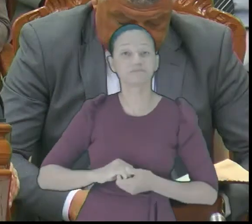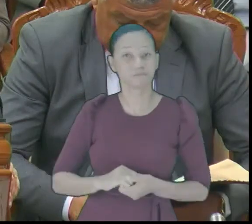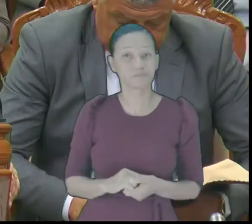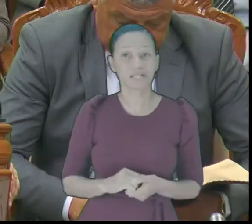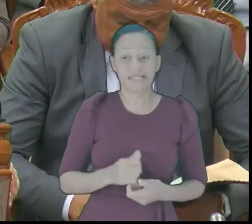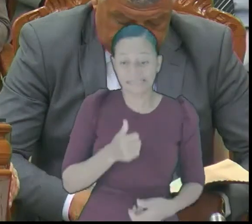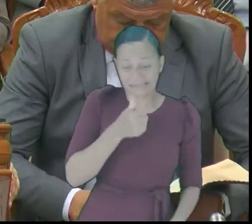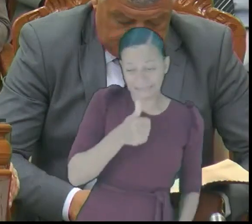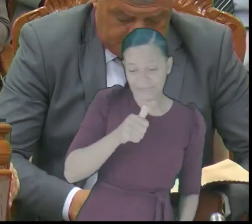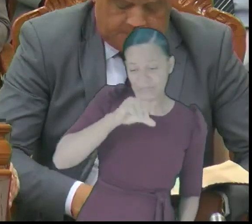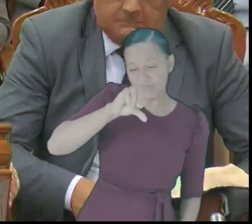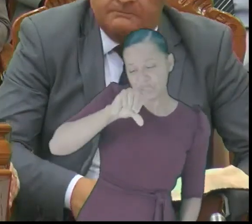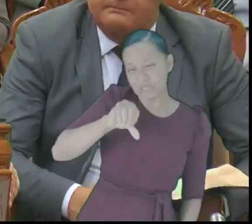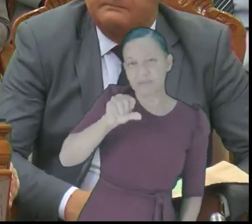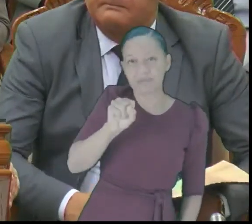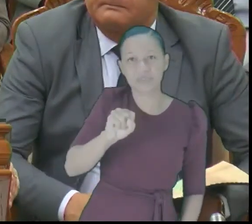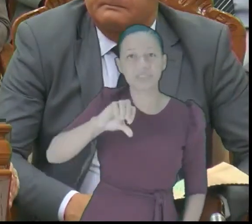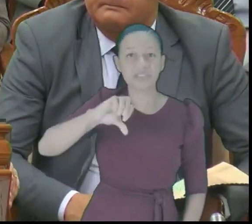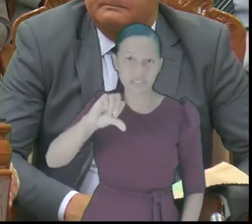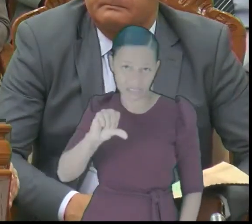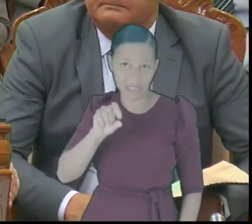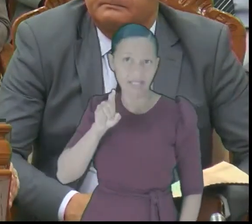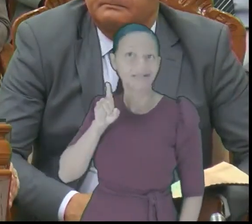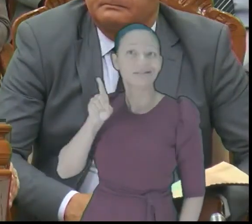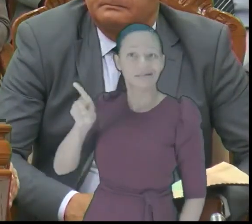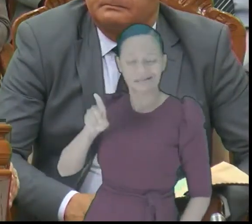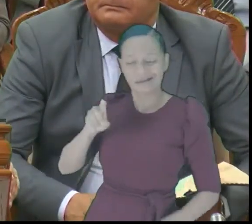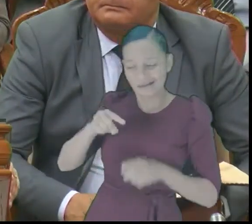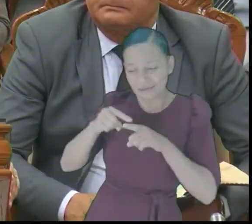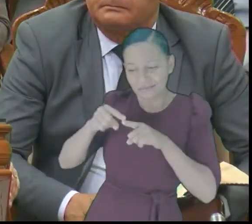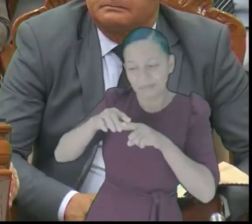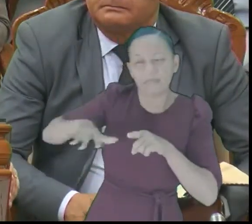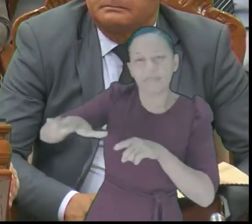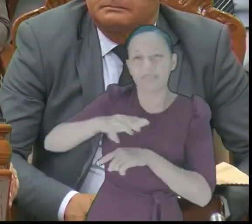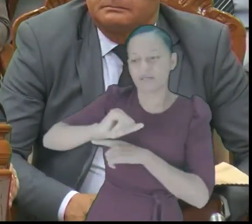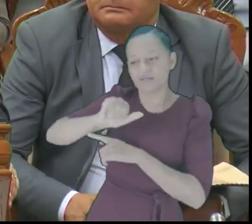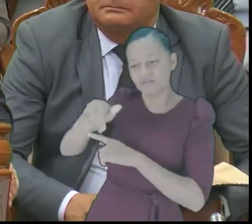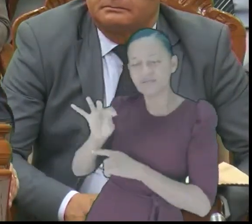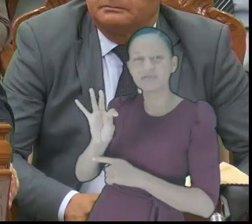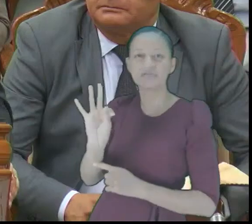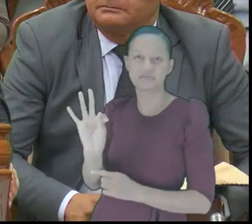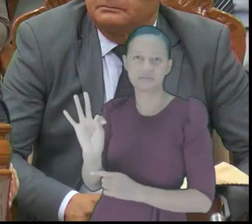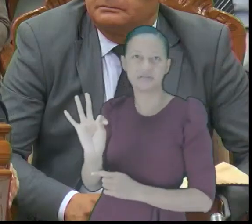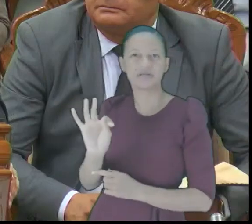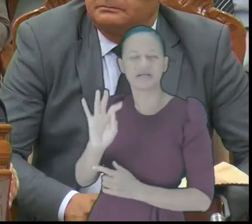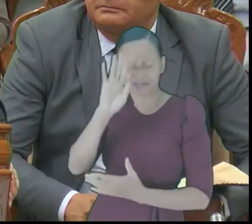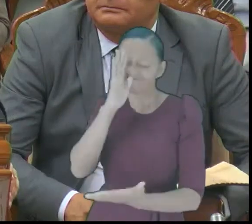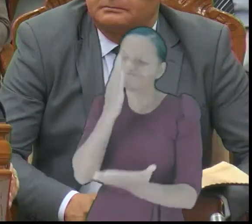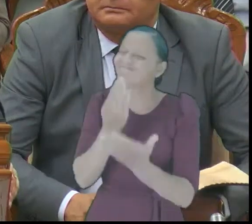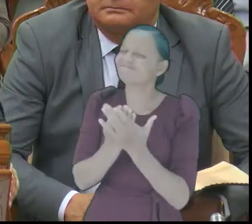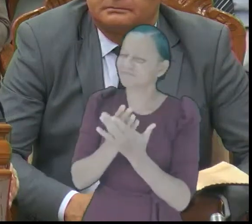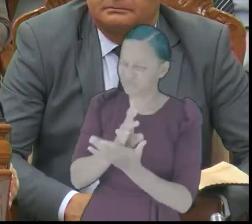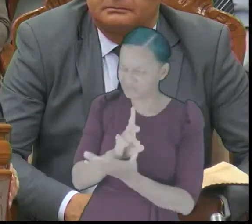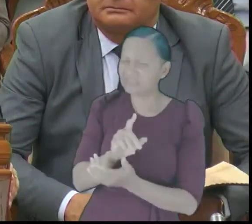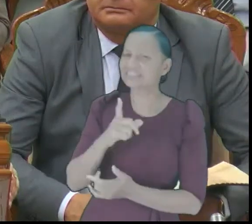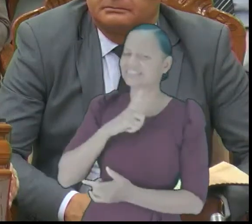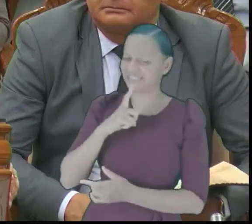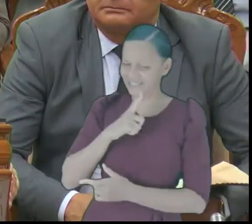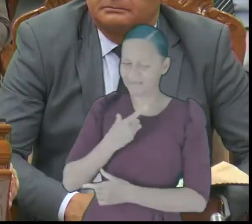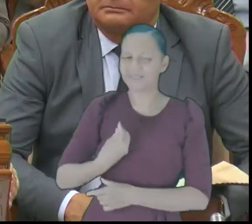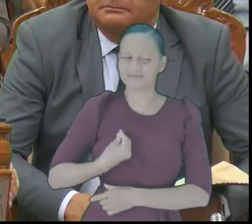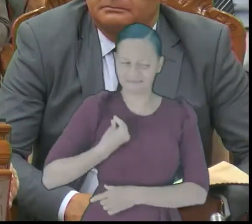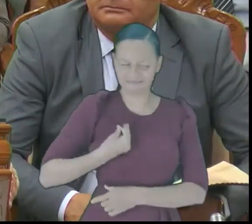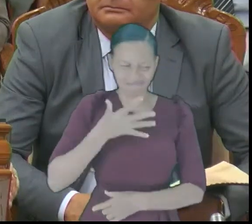Em 1989, em Jatiuca, tem gente aqui que eu creio que estava lá naquela noite,